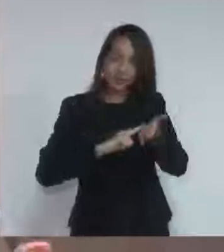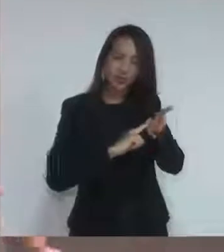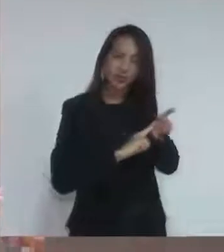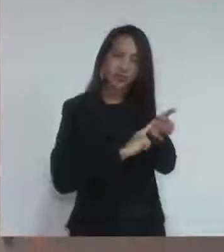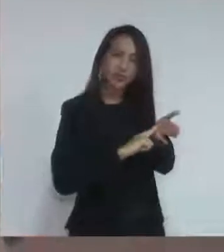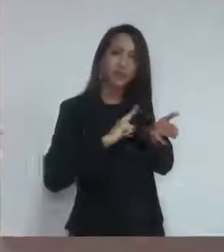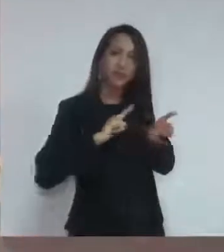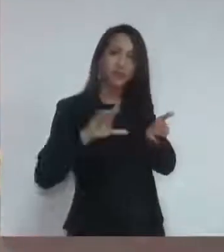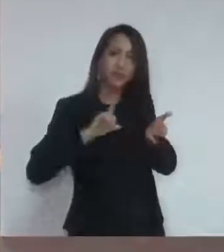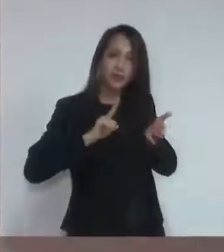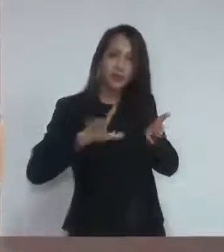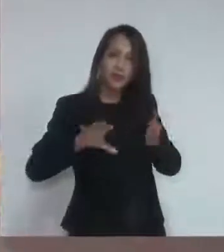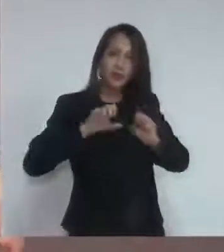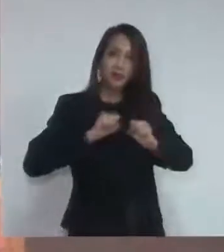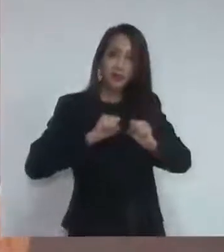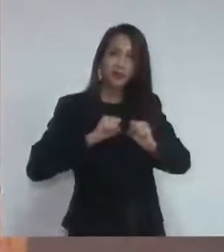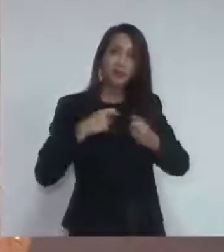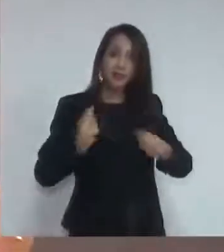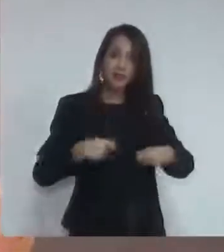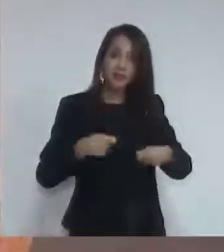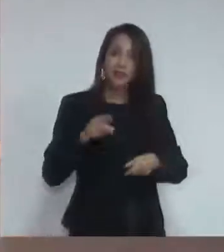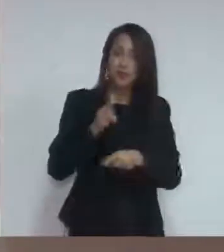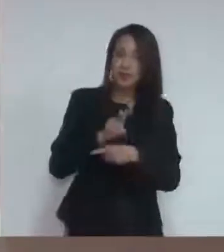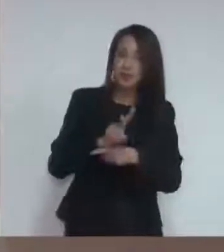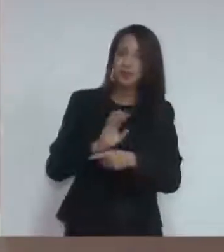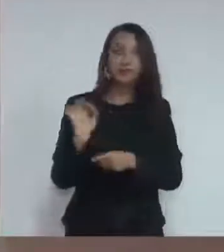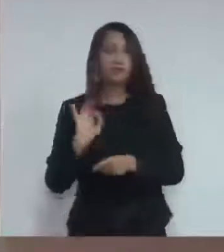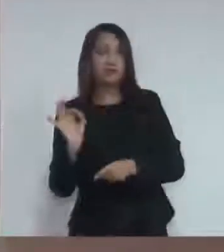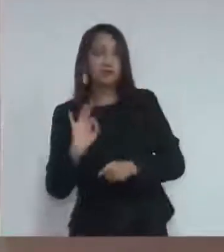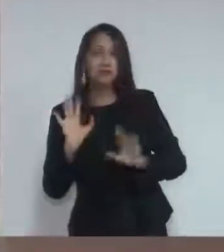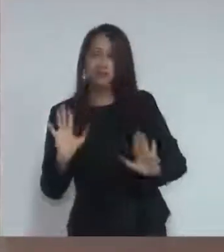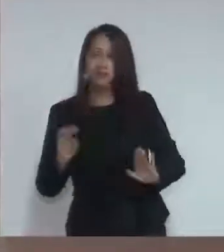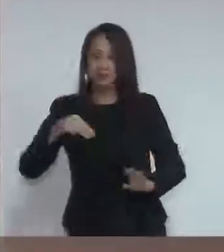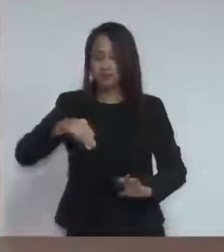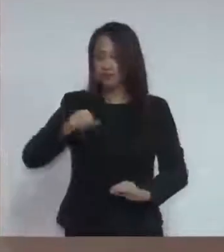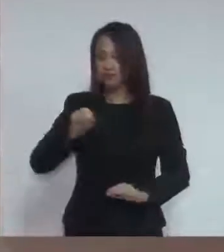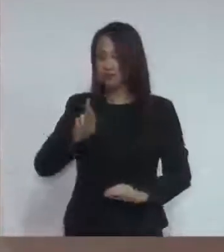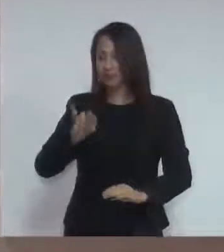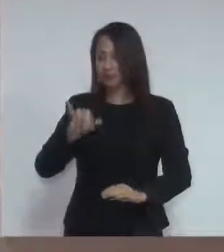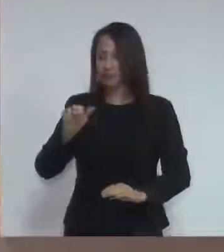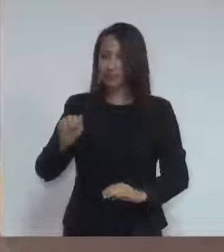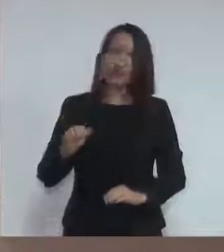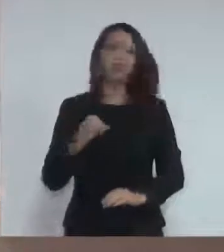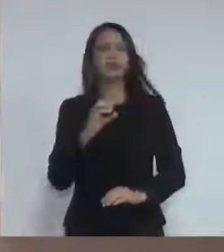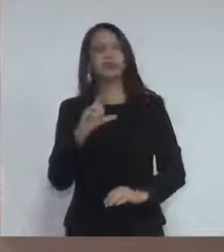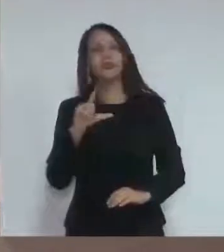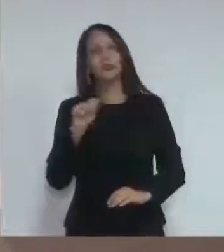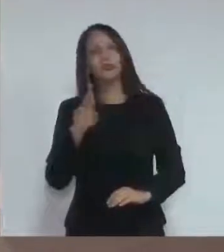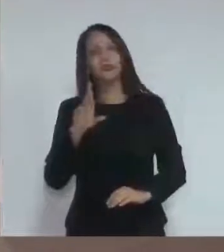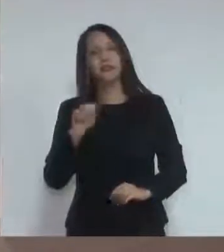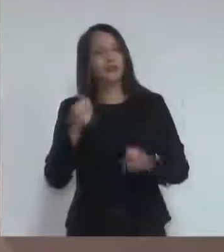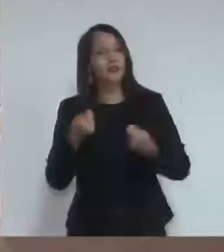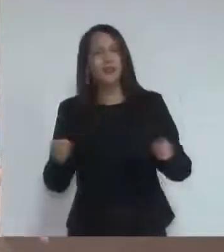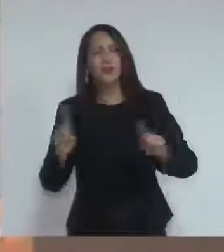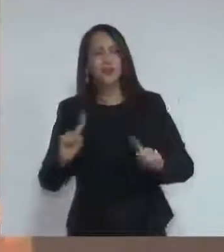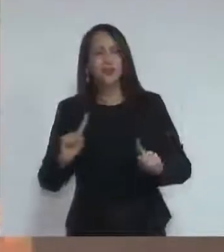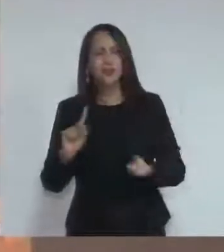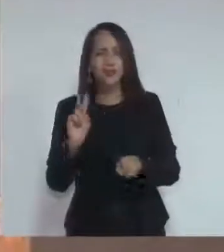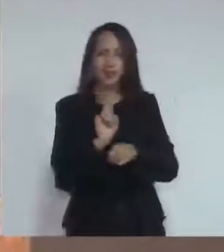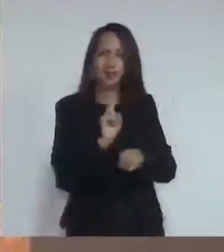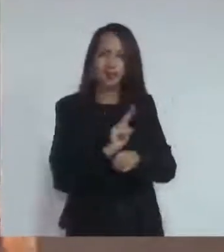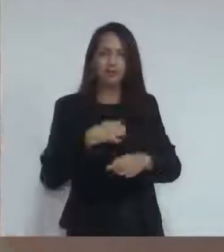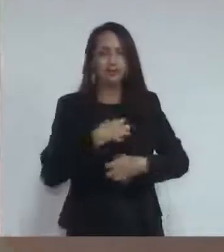ser diagnosticada ou não com necessidade de cuidador. Maria Clara não precisa de cuidador, né? Já foi diagnosticado, ela até se incomoda